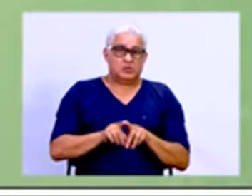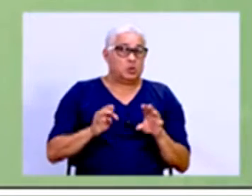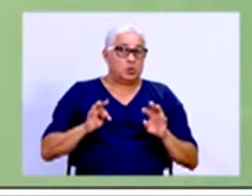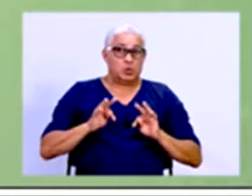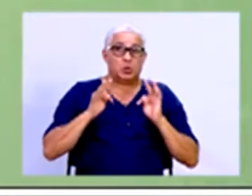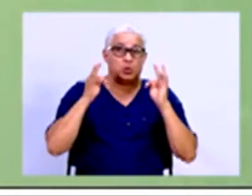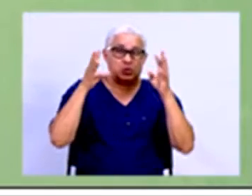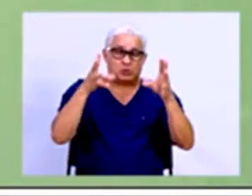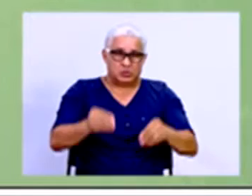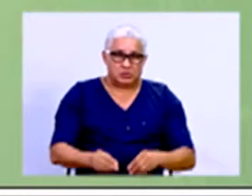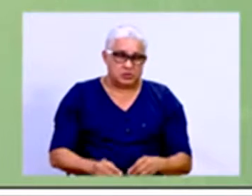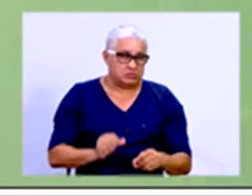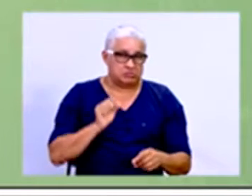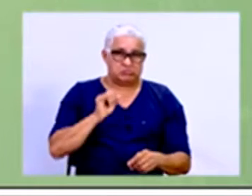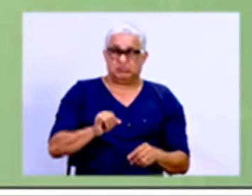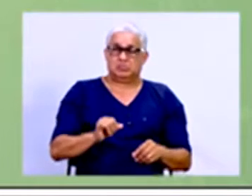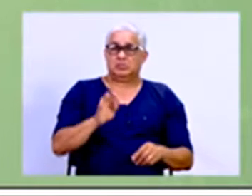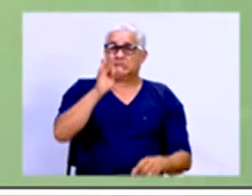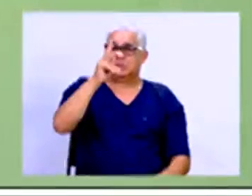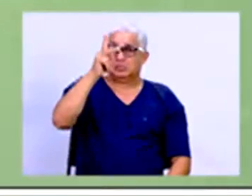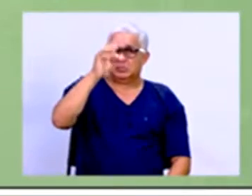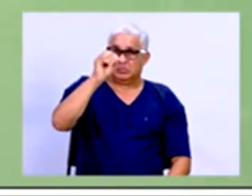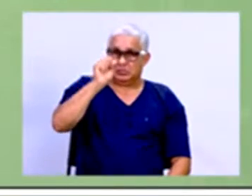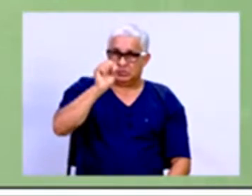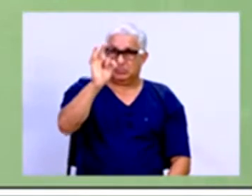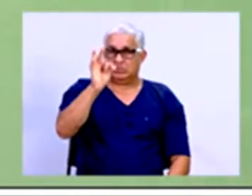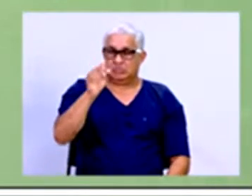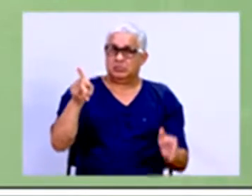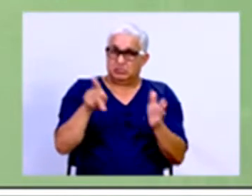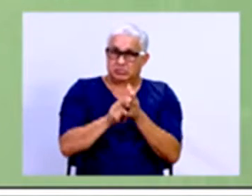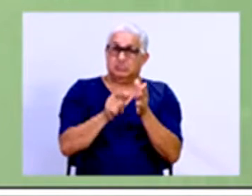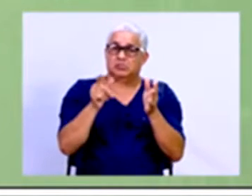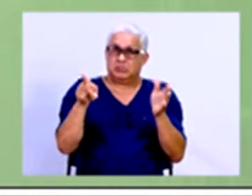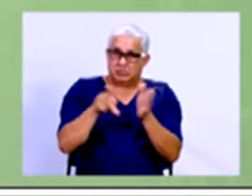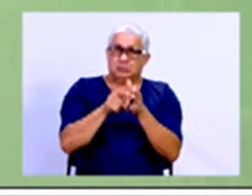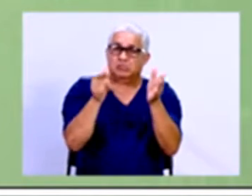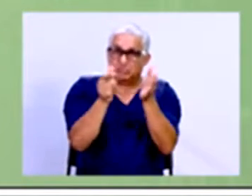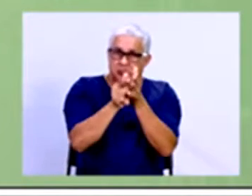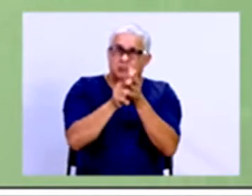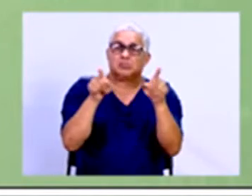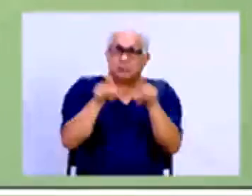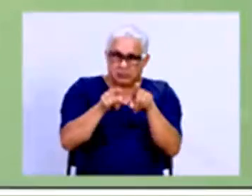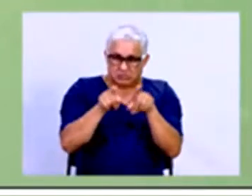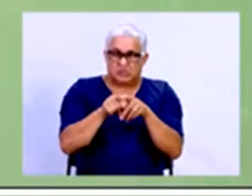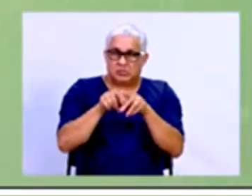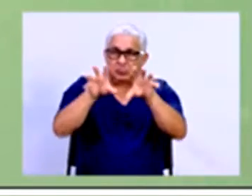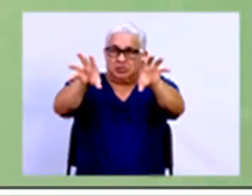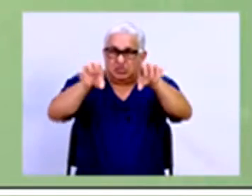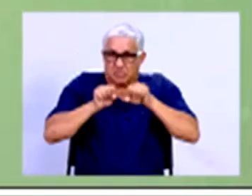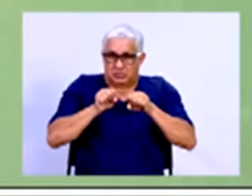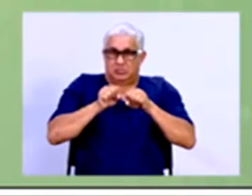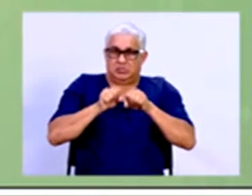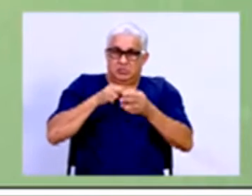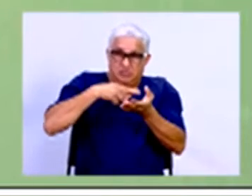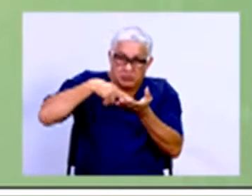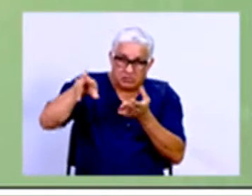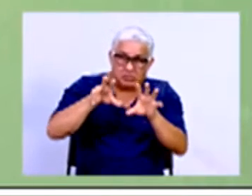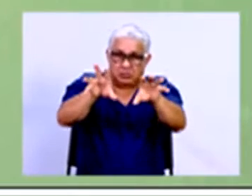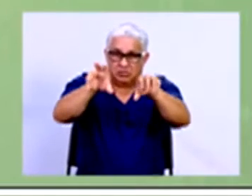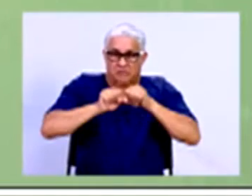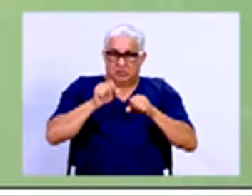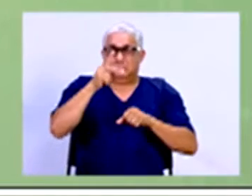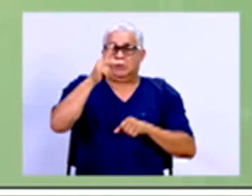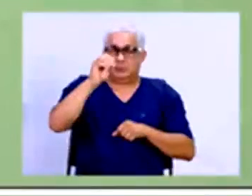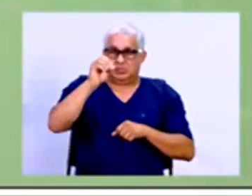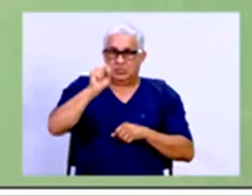são, se eles são passados via método post pelo formulário, eles precisam ser recebidos via método post. Tá? Percebam que todos,